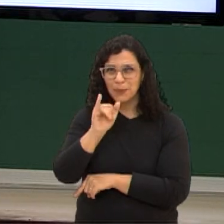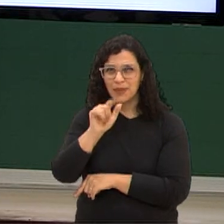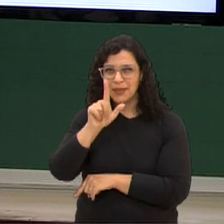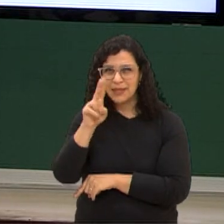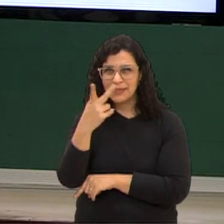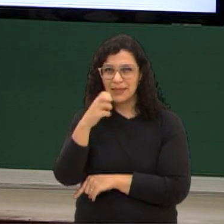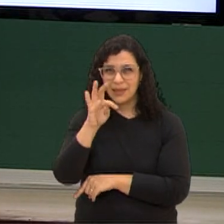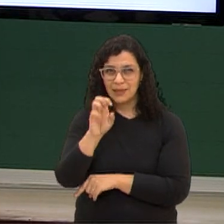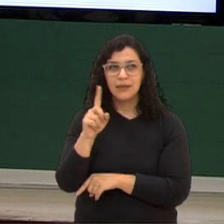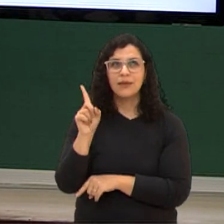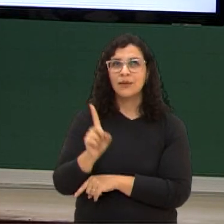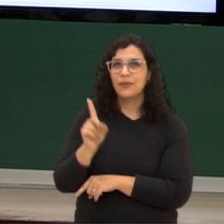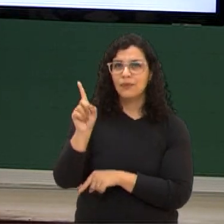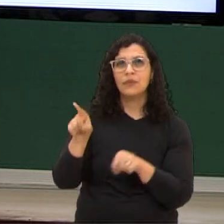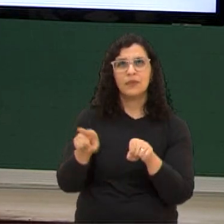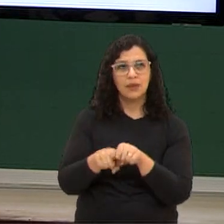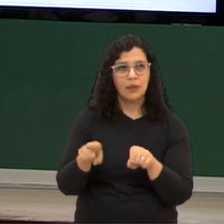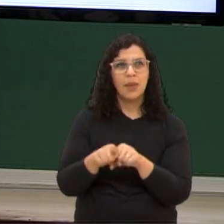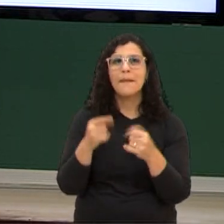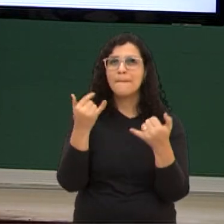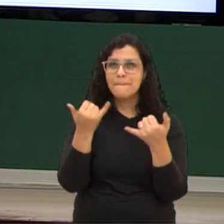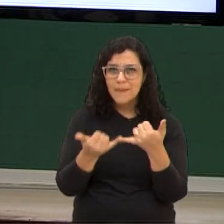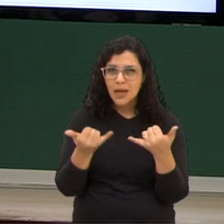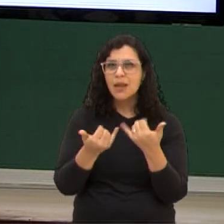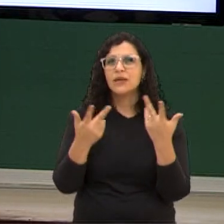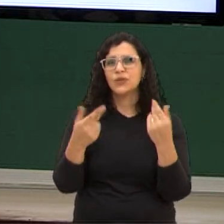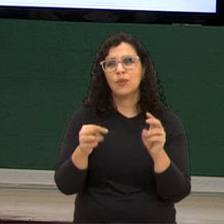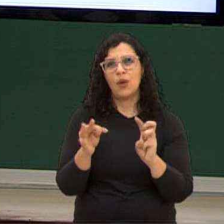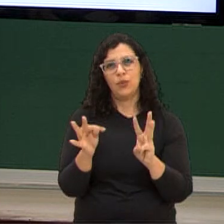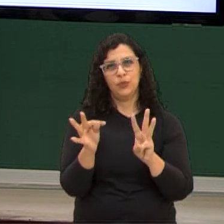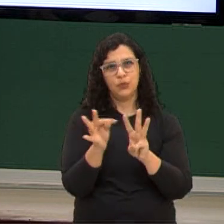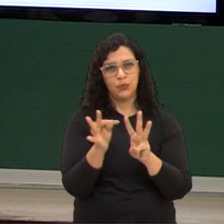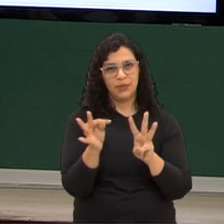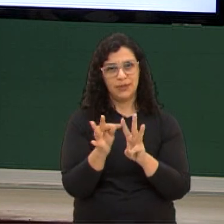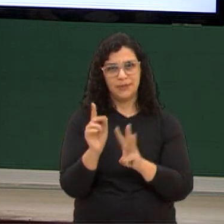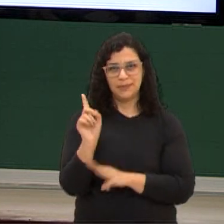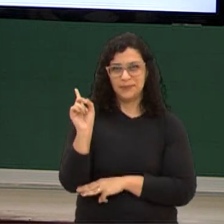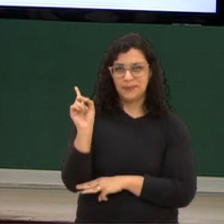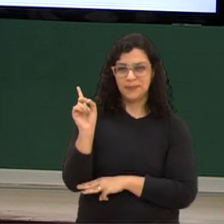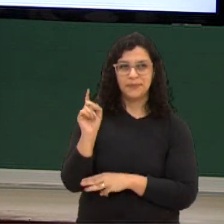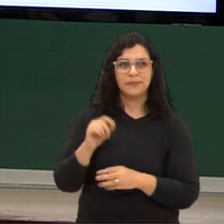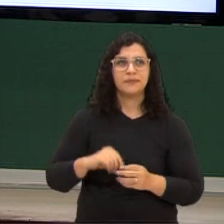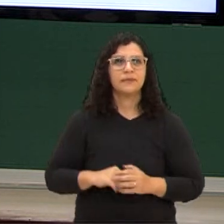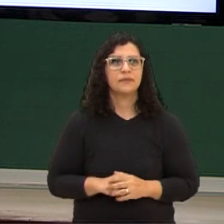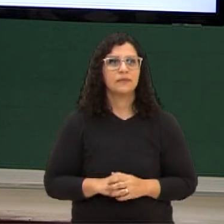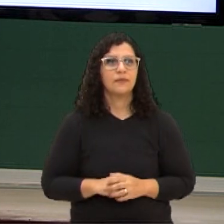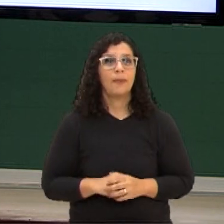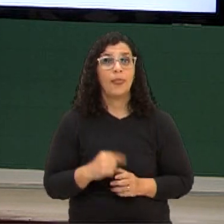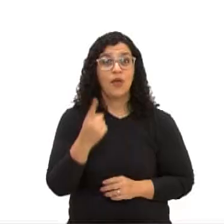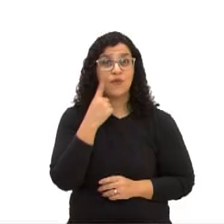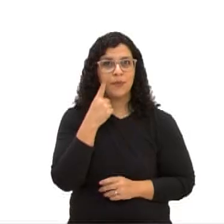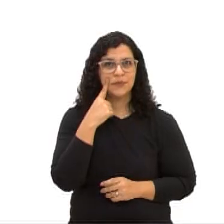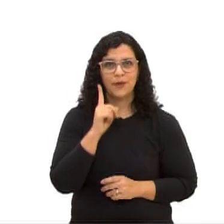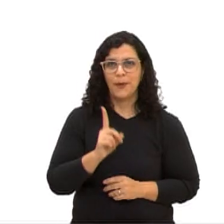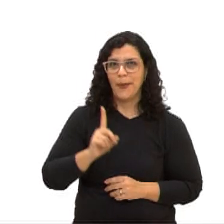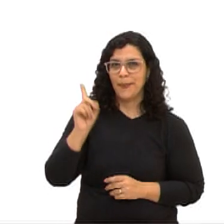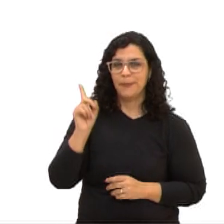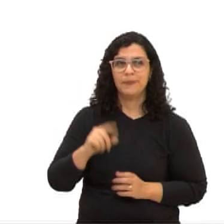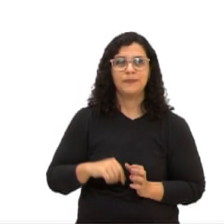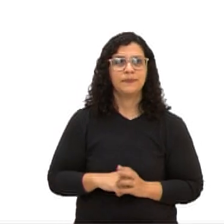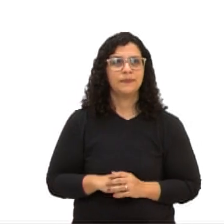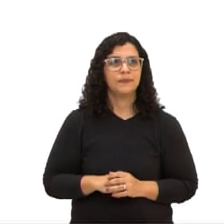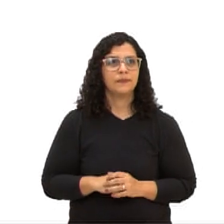as notas de recado são bem parecidas com o tweet, né? Então, vamos ver um exemplo aqui de um tweet,